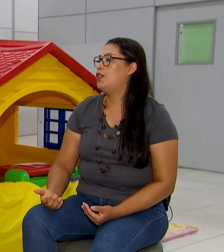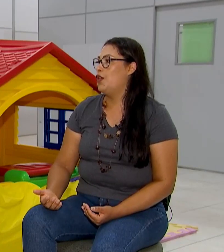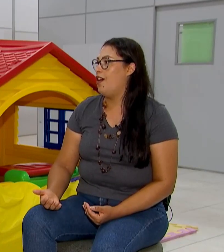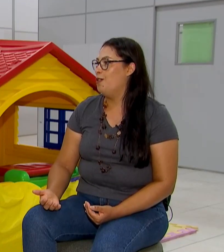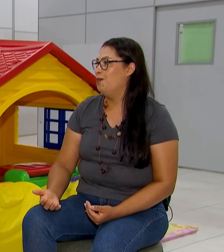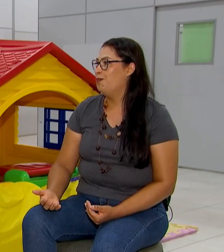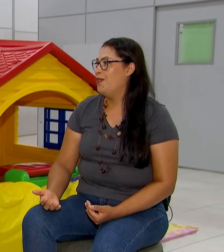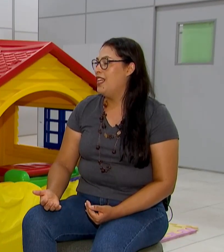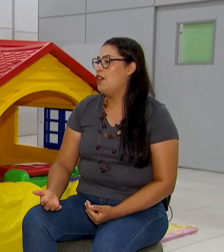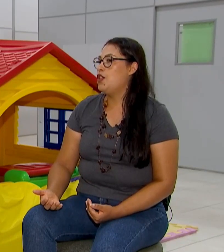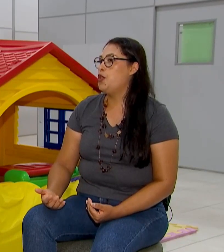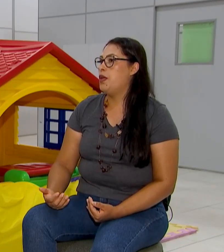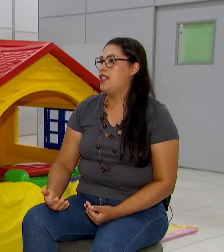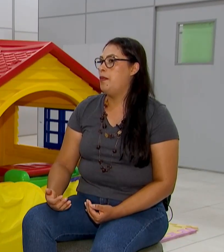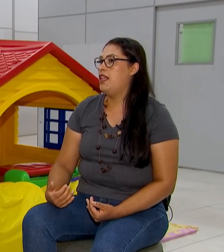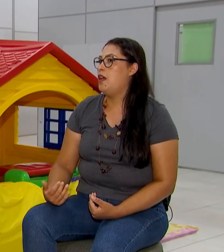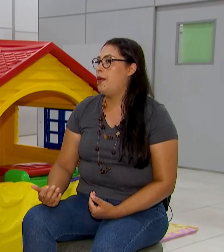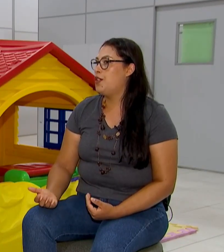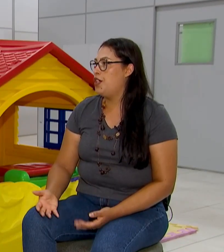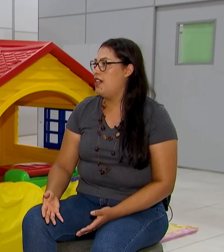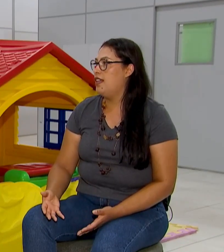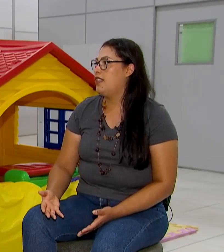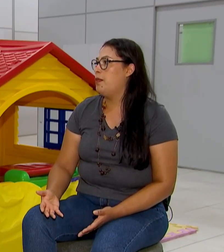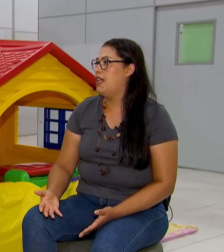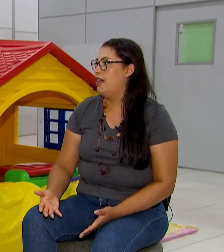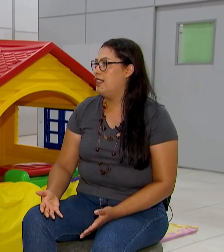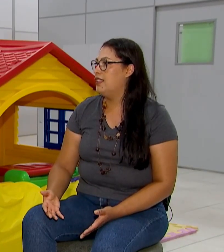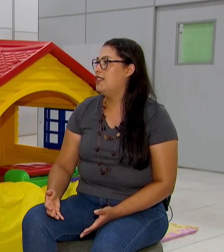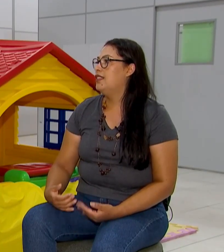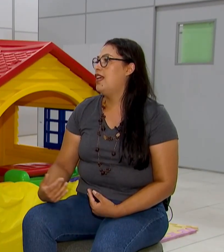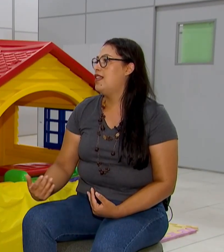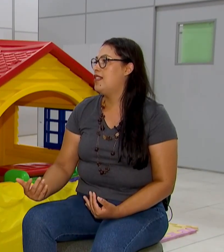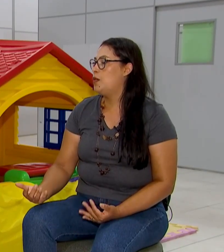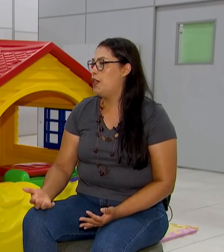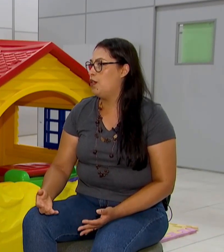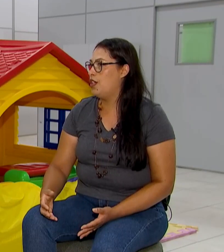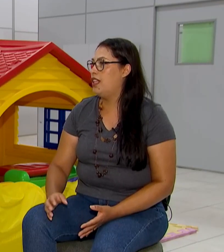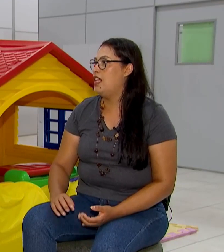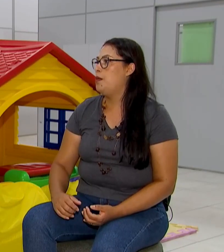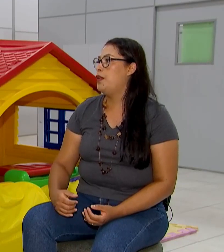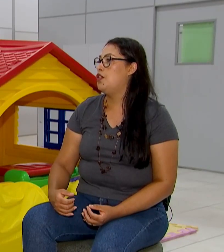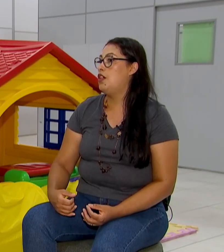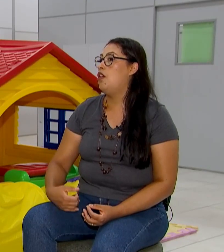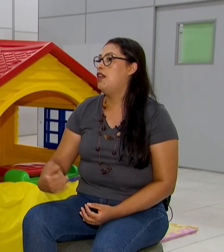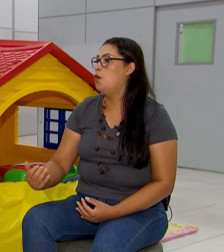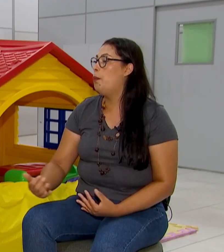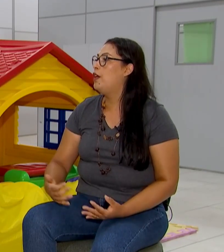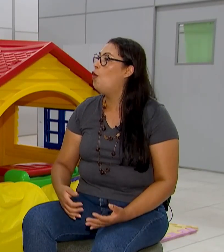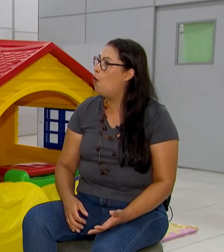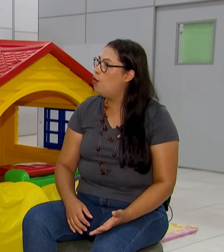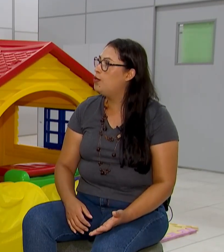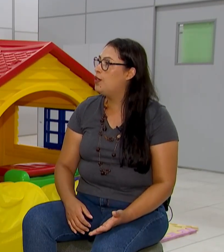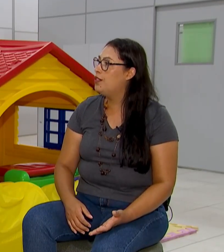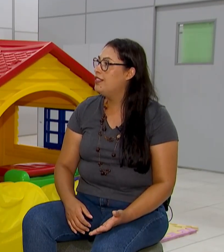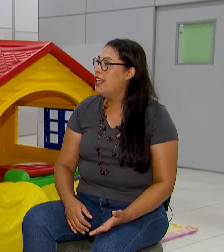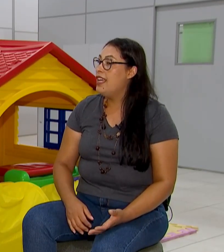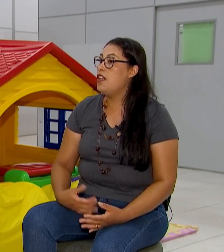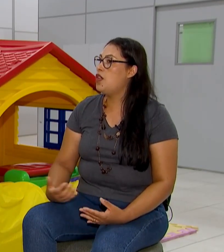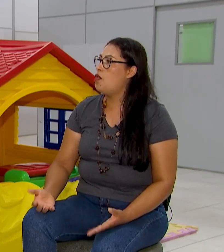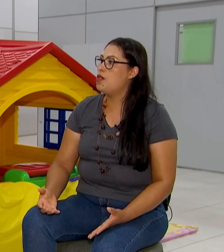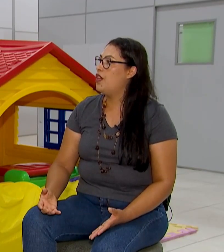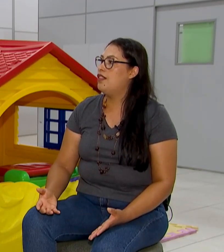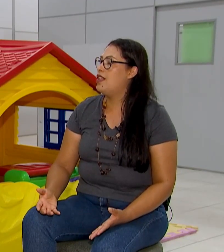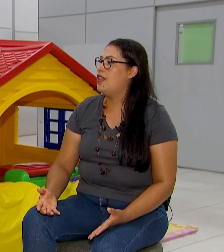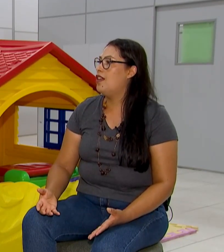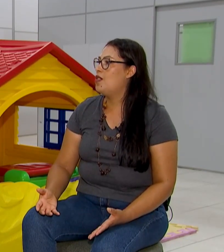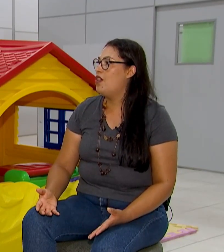vai ficando natural. Então a gente percebe que a empatia é trabalhada, né, esse espírito de equipe, de olha, um pelo outro.